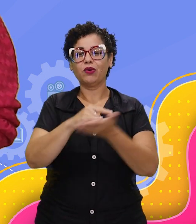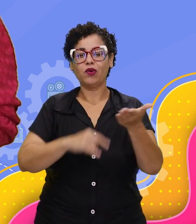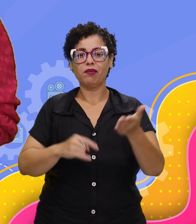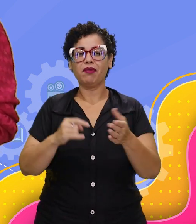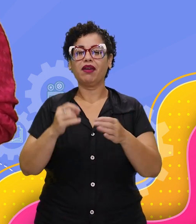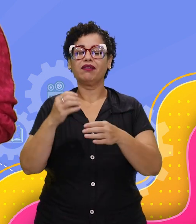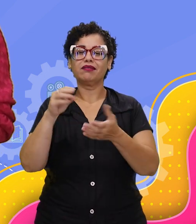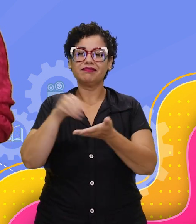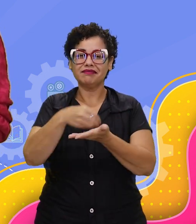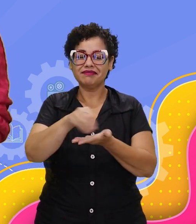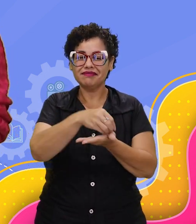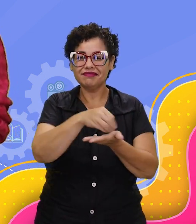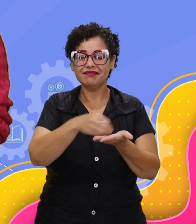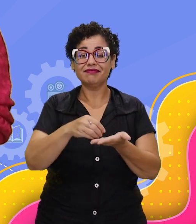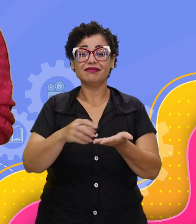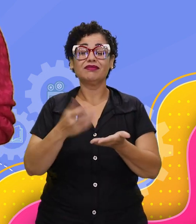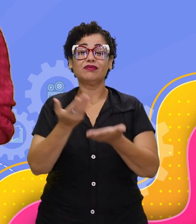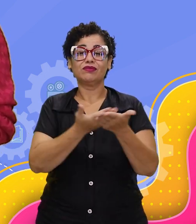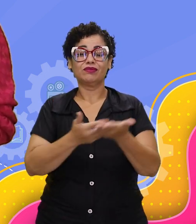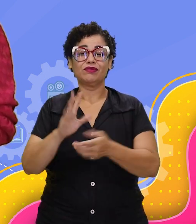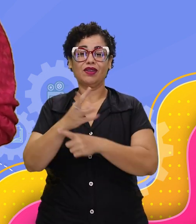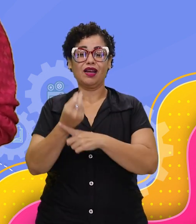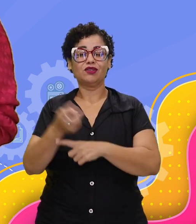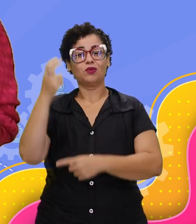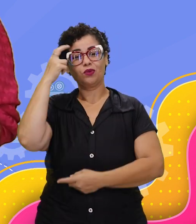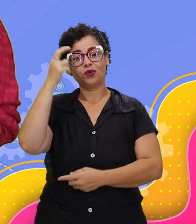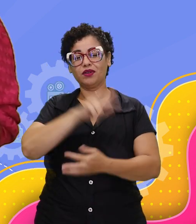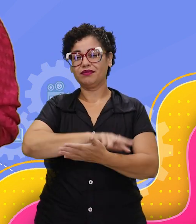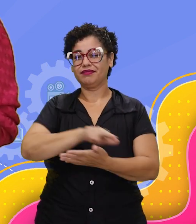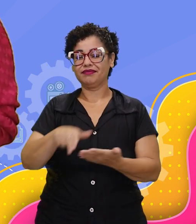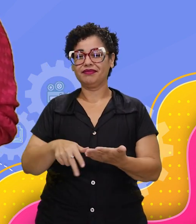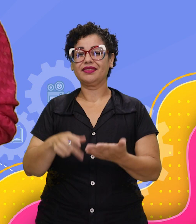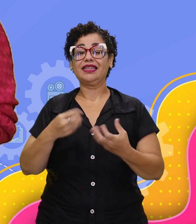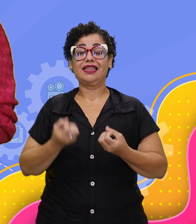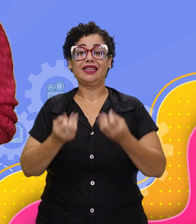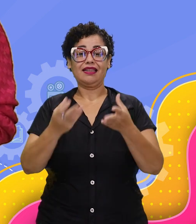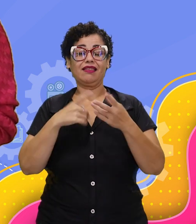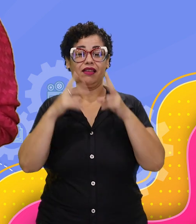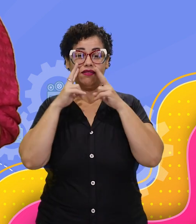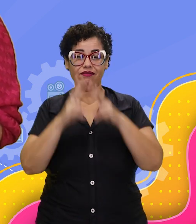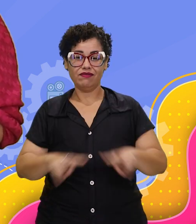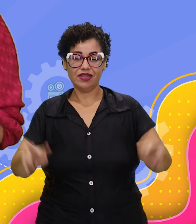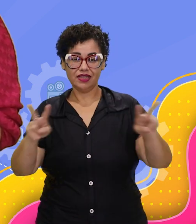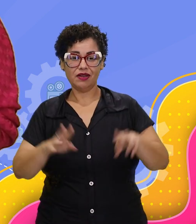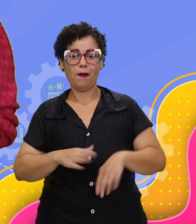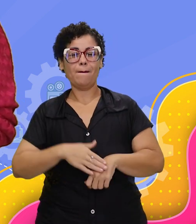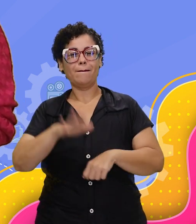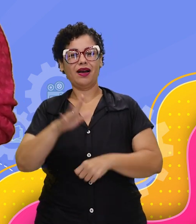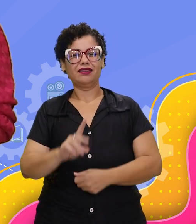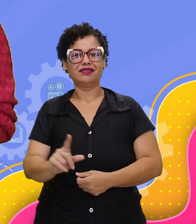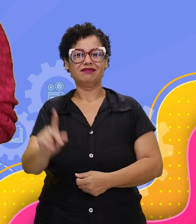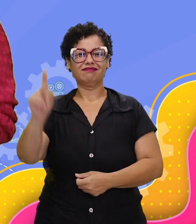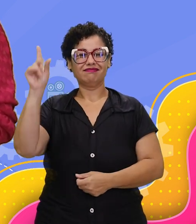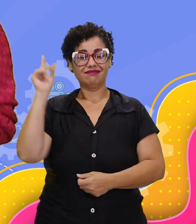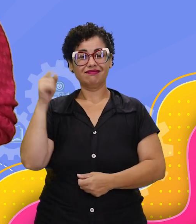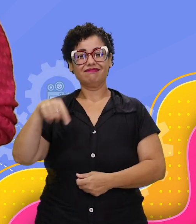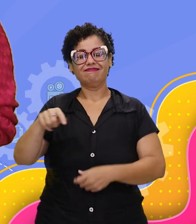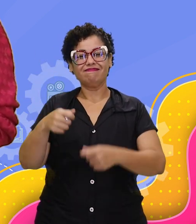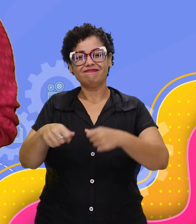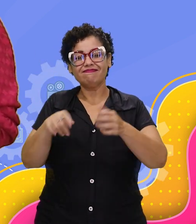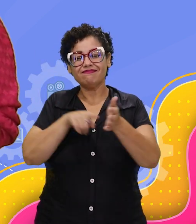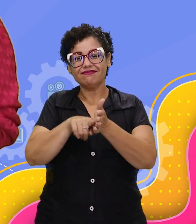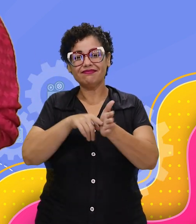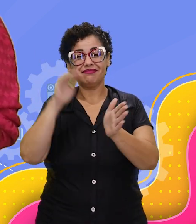documentos, arqueologia, estudos de arte e cultura, entre outros, para oferecer uma visão mais holística